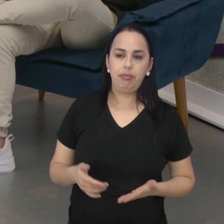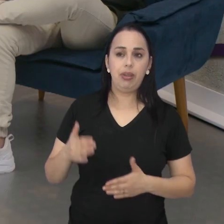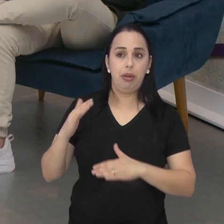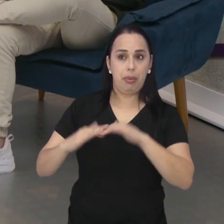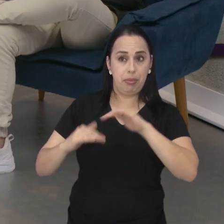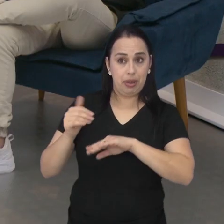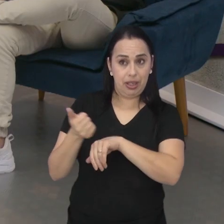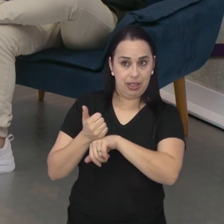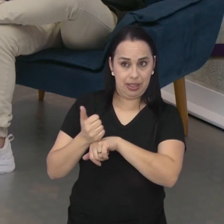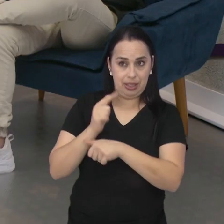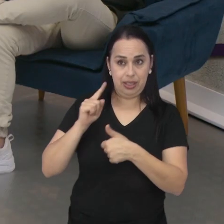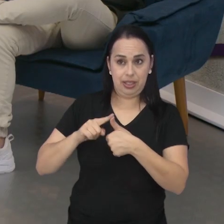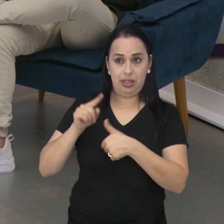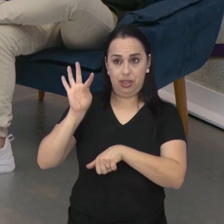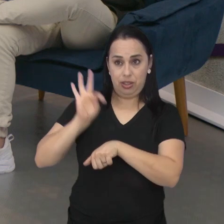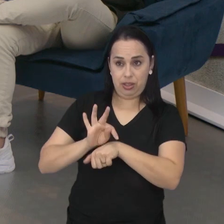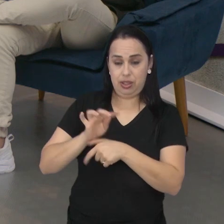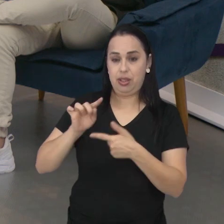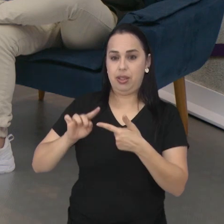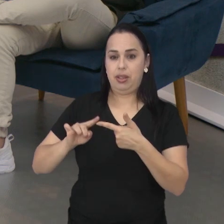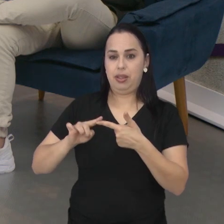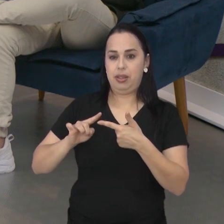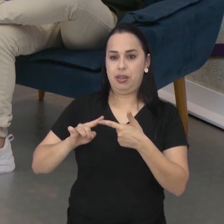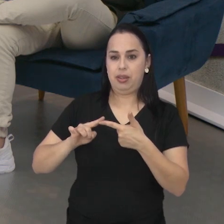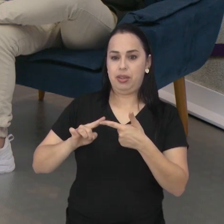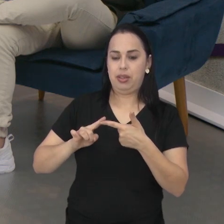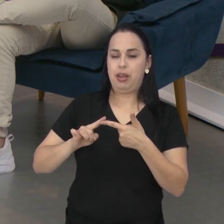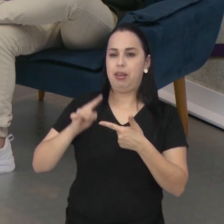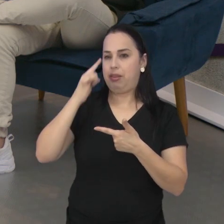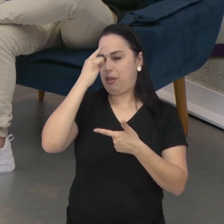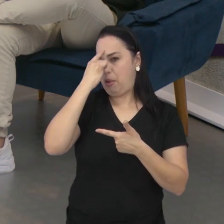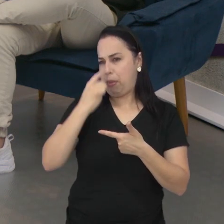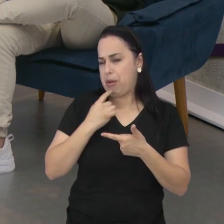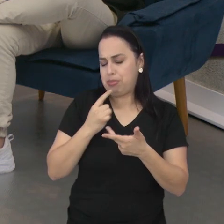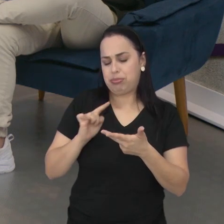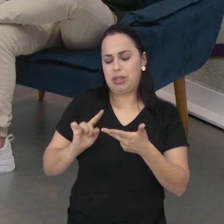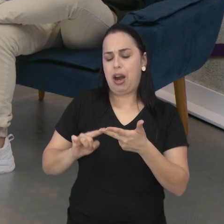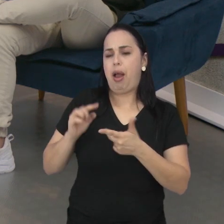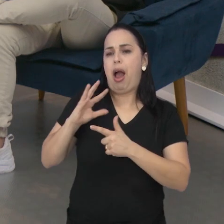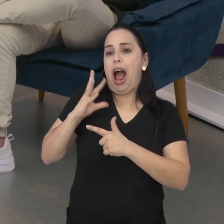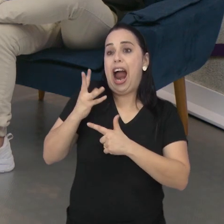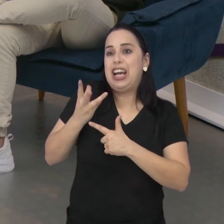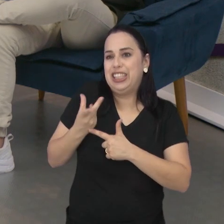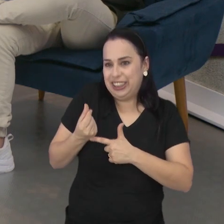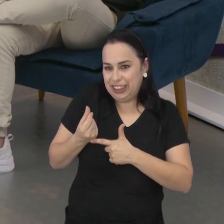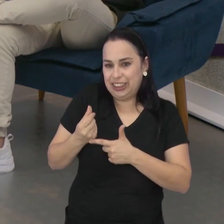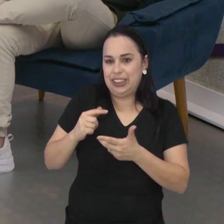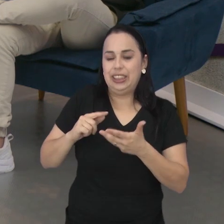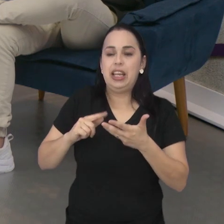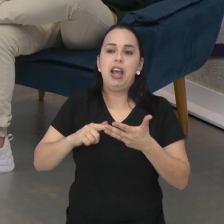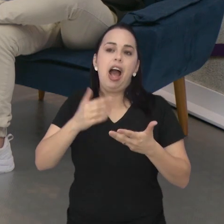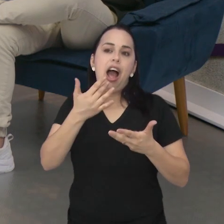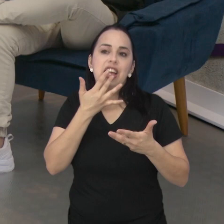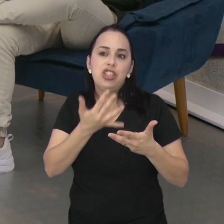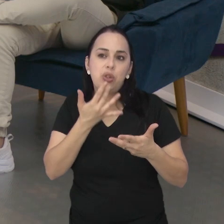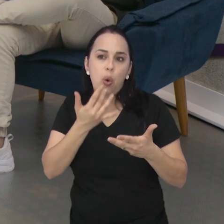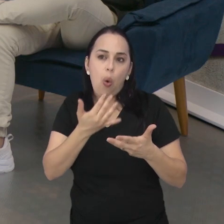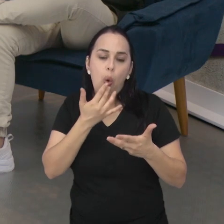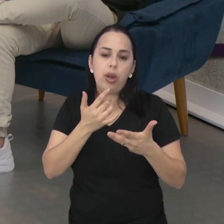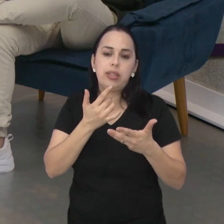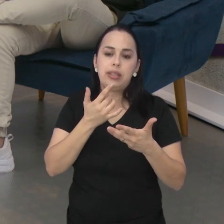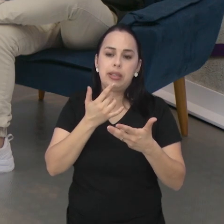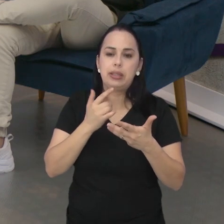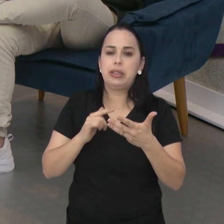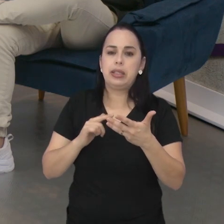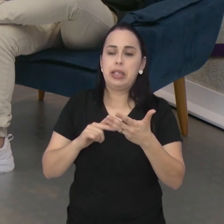profissional, além dele entender de técnica de aparelho, de ser um artista, de entender das cores,